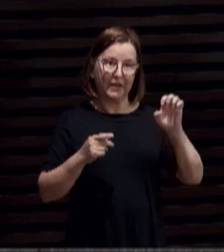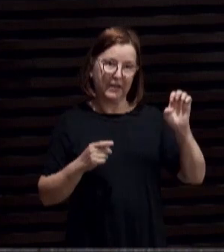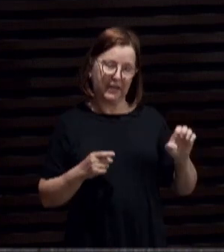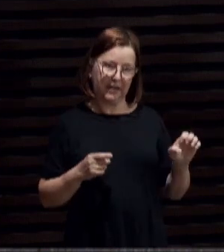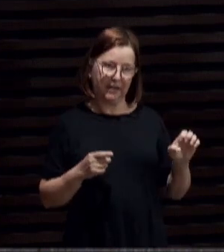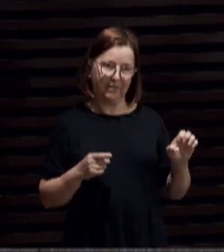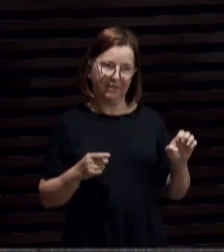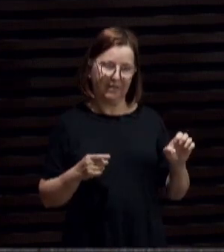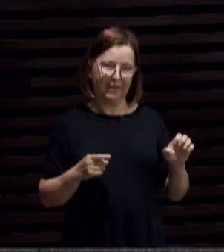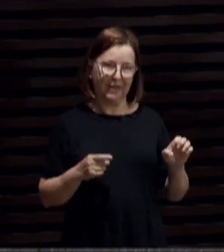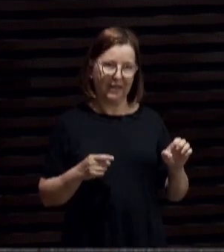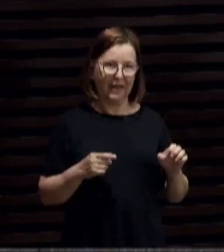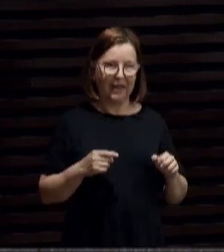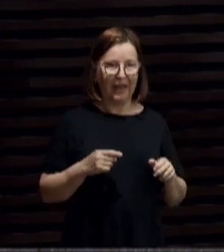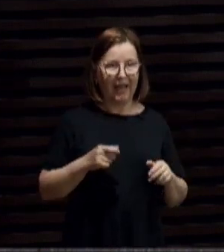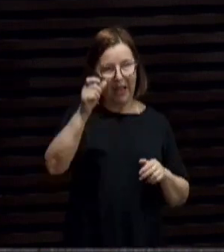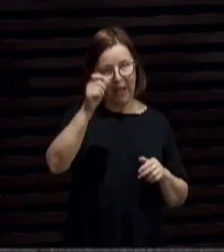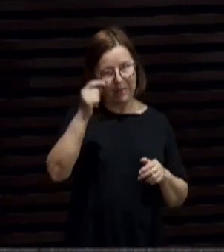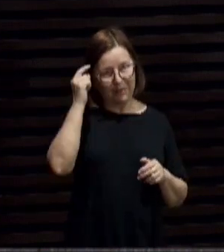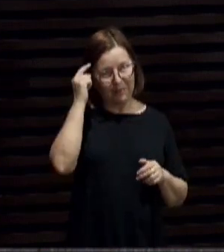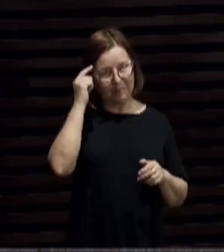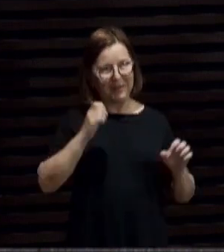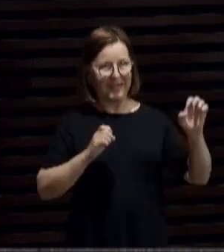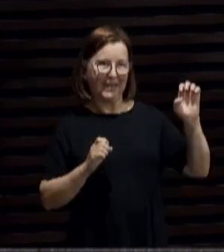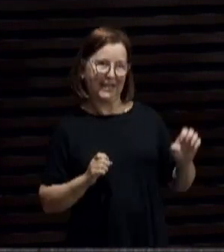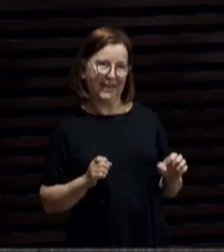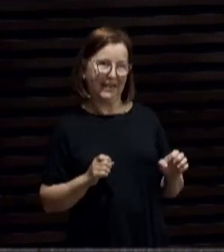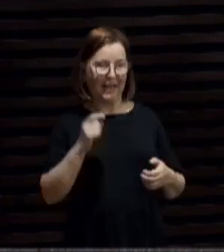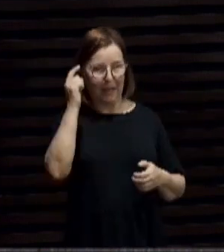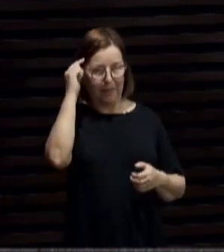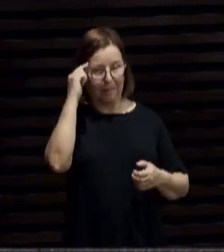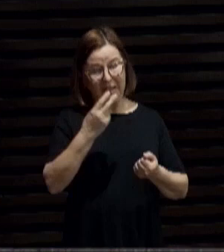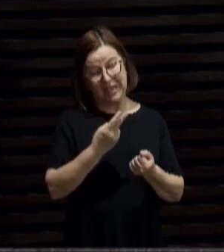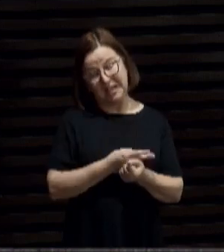do lado esquerdo acaba pensando errado. Não sei por quê.